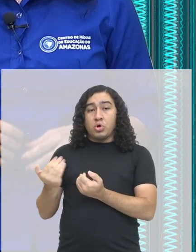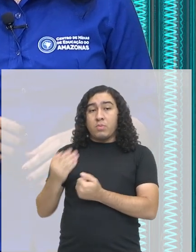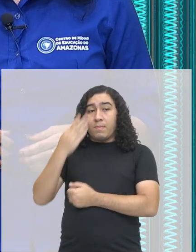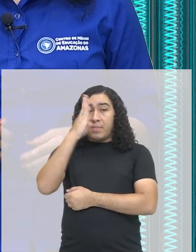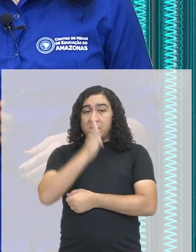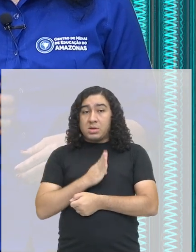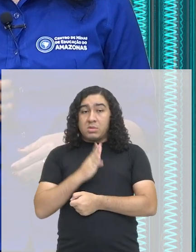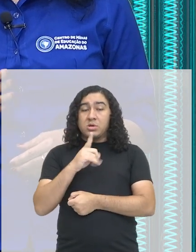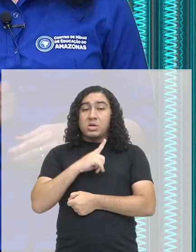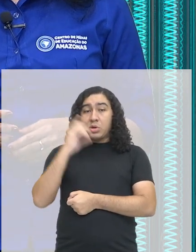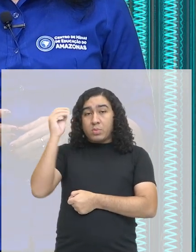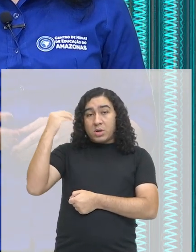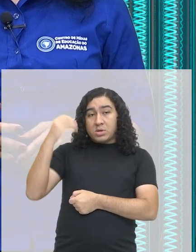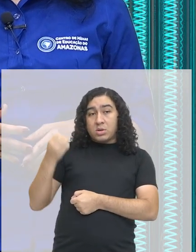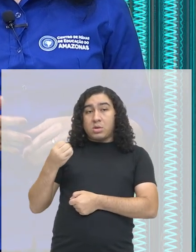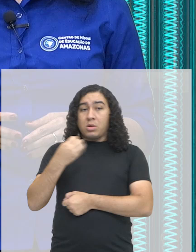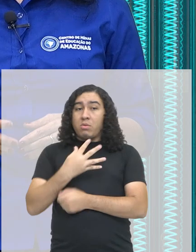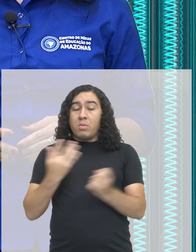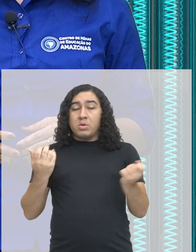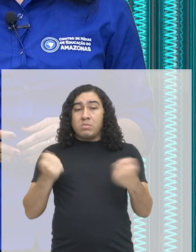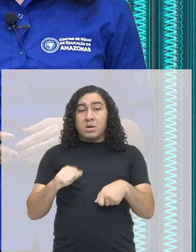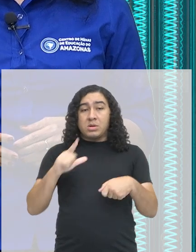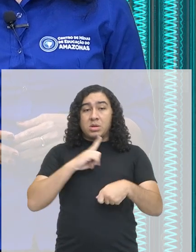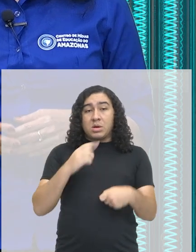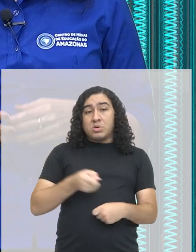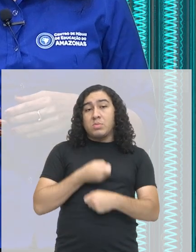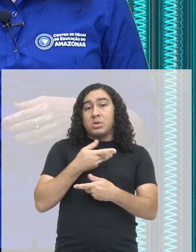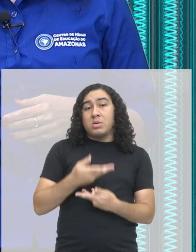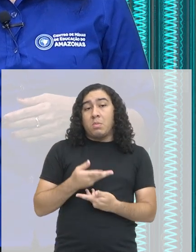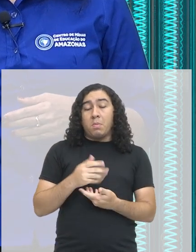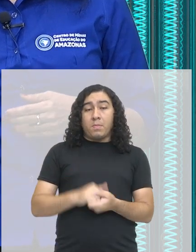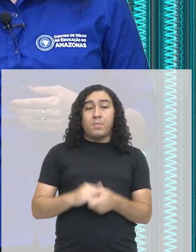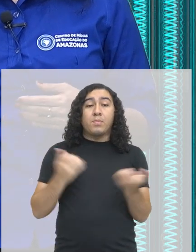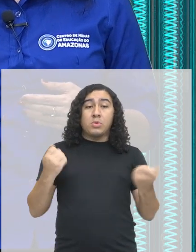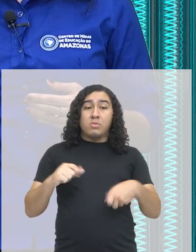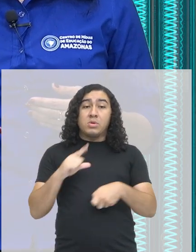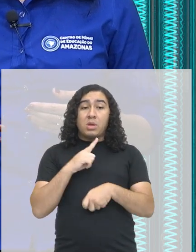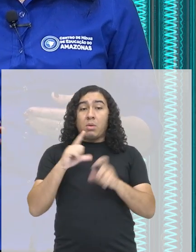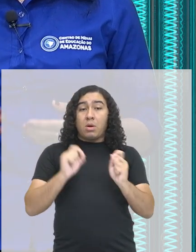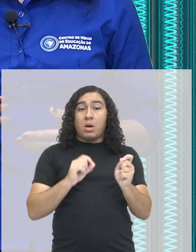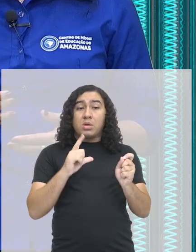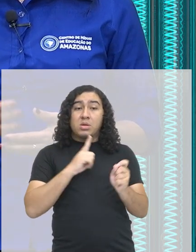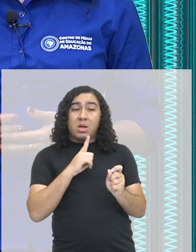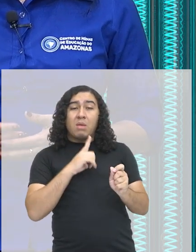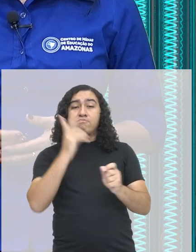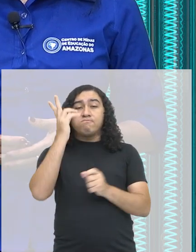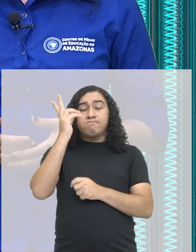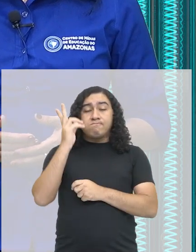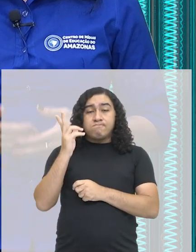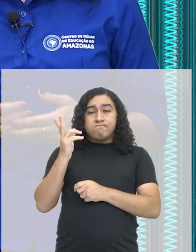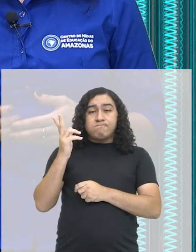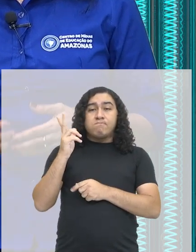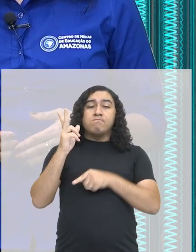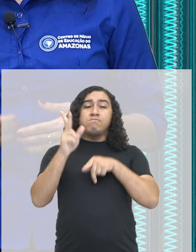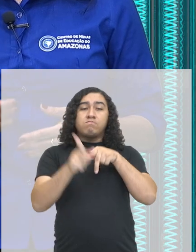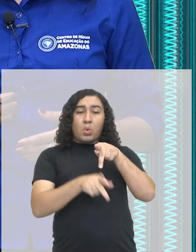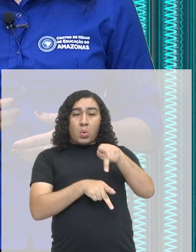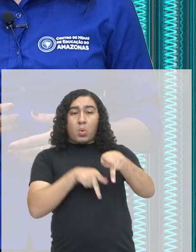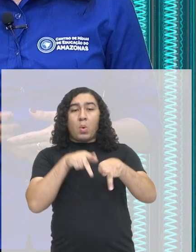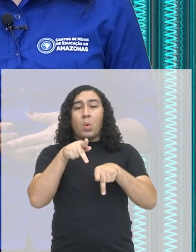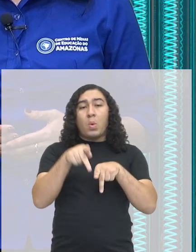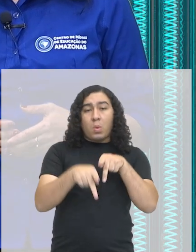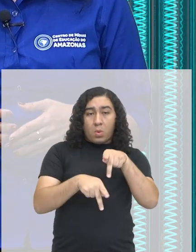brasileira experimentava novas formas de expressão em virtude da popularização dos meios